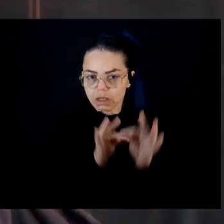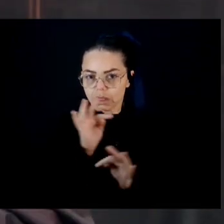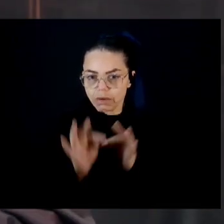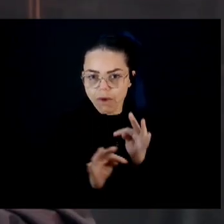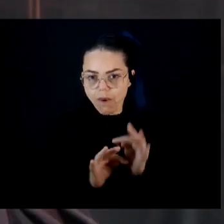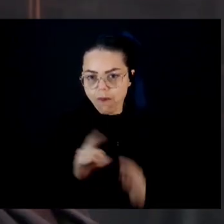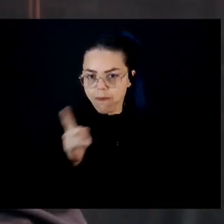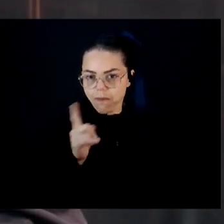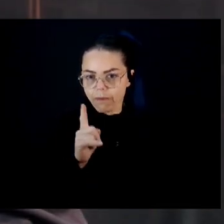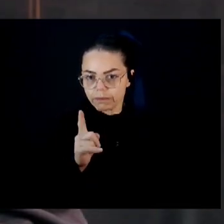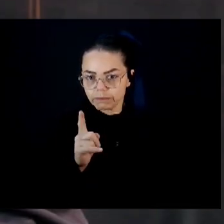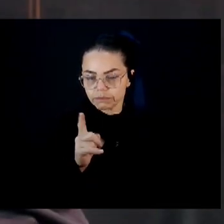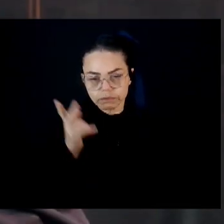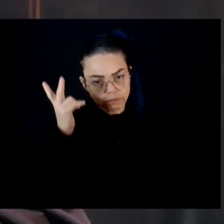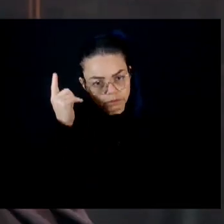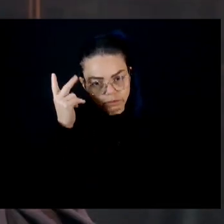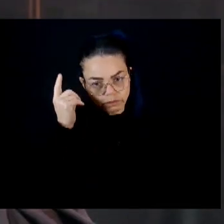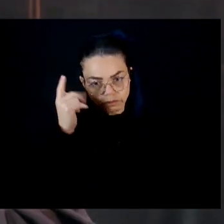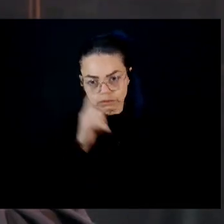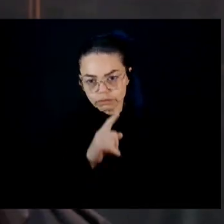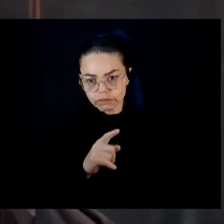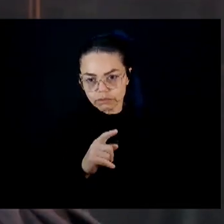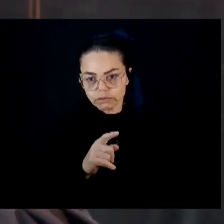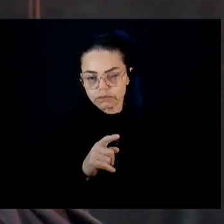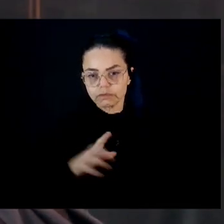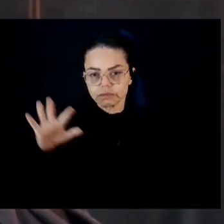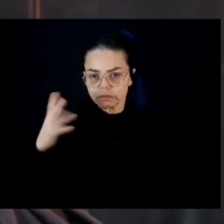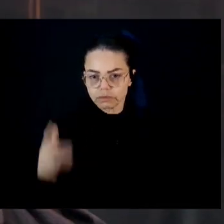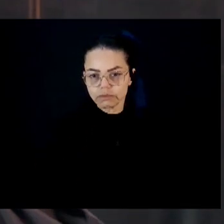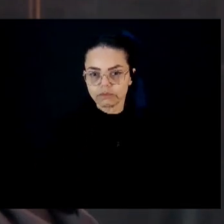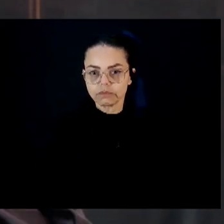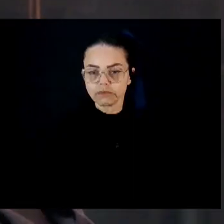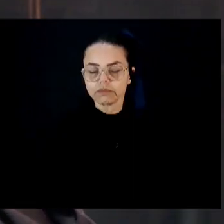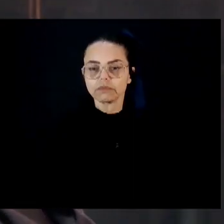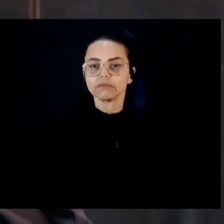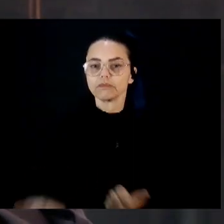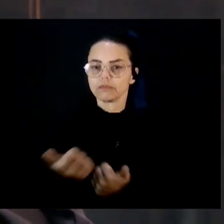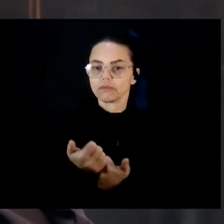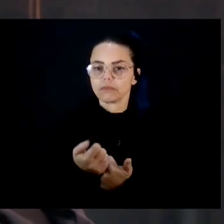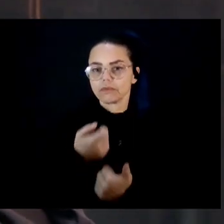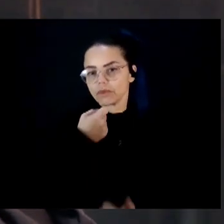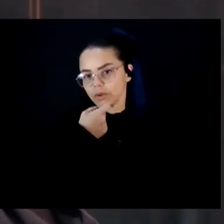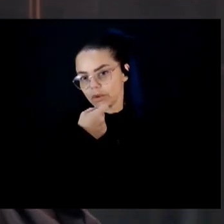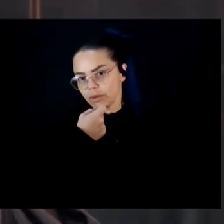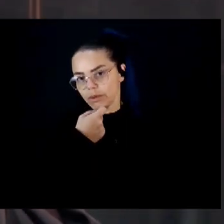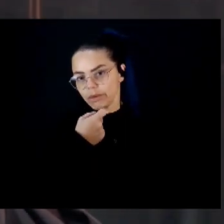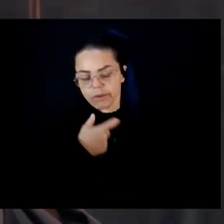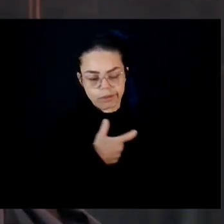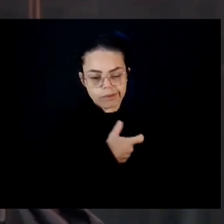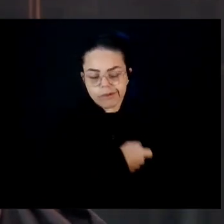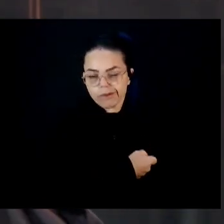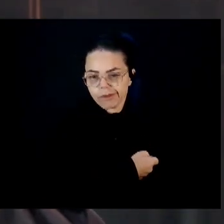prática comum, tá? A realização dessa reposição de vitaminas por via injetável,